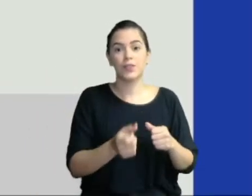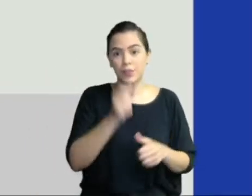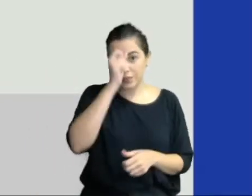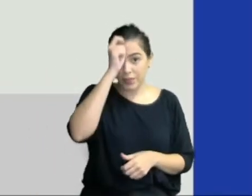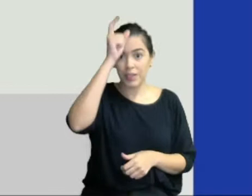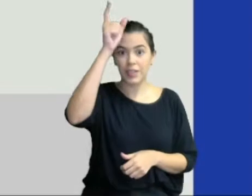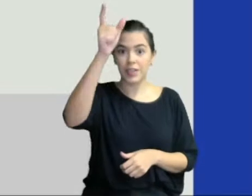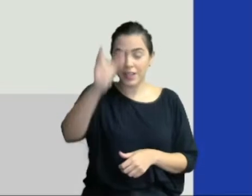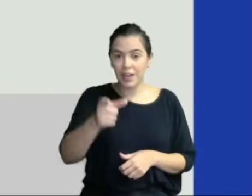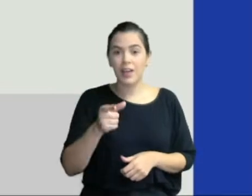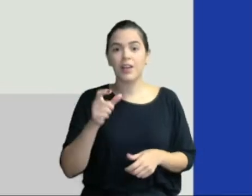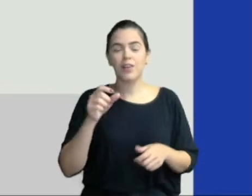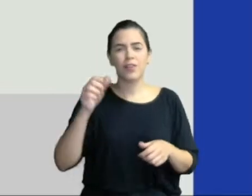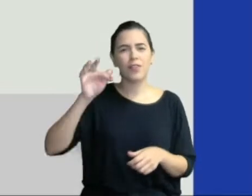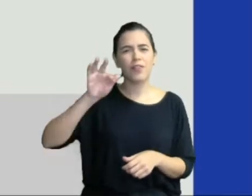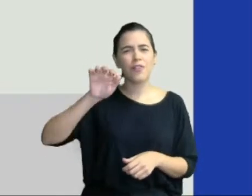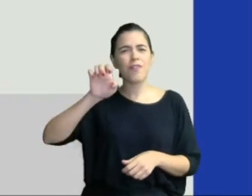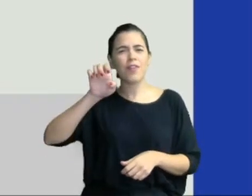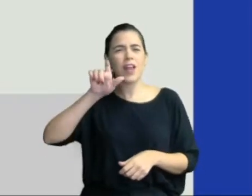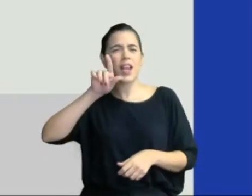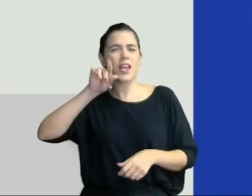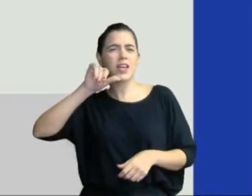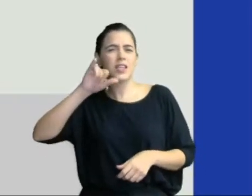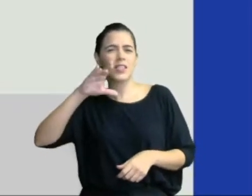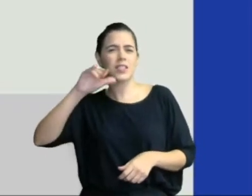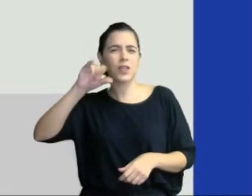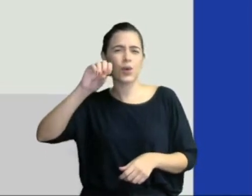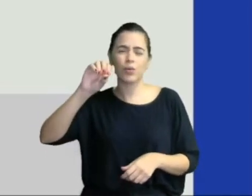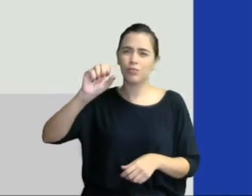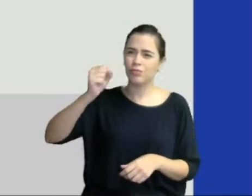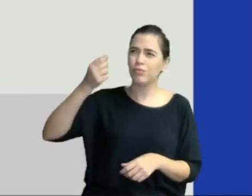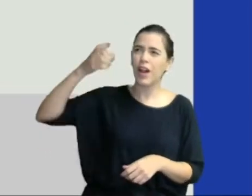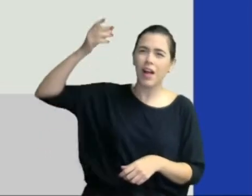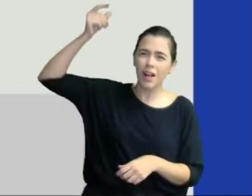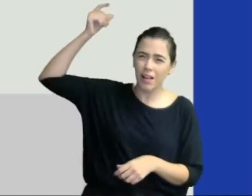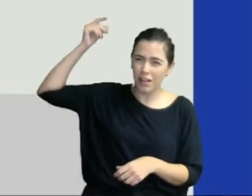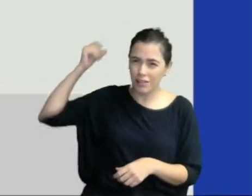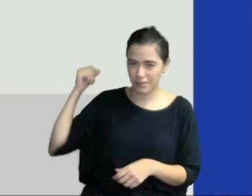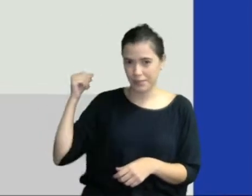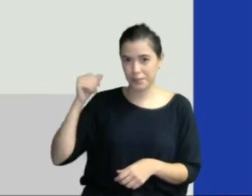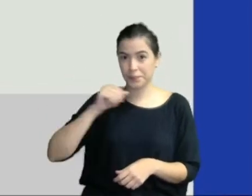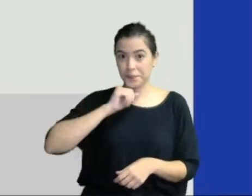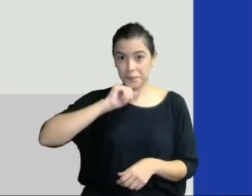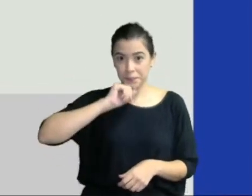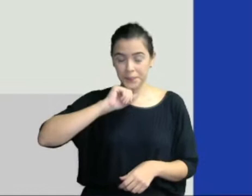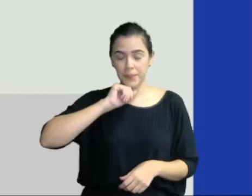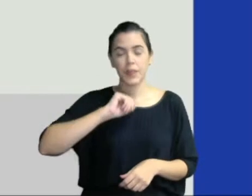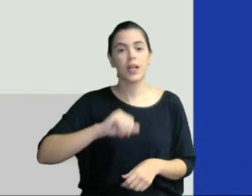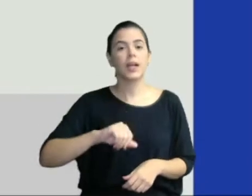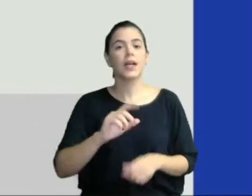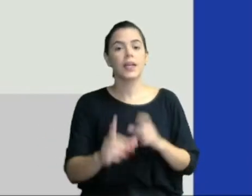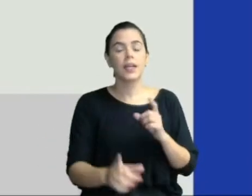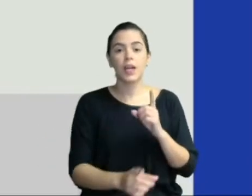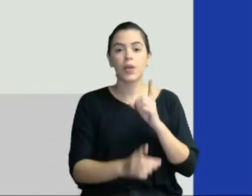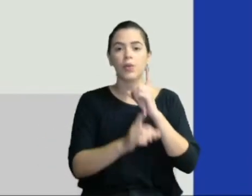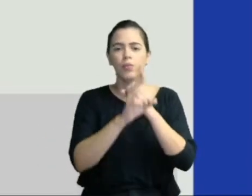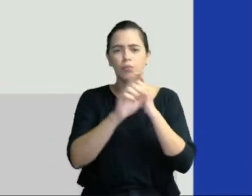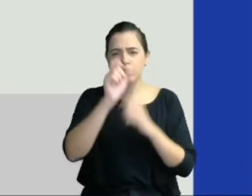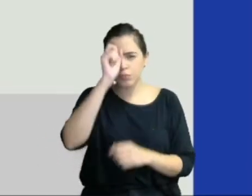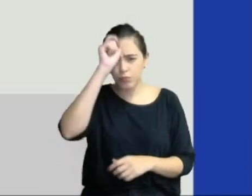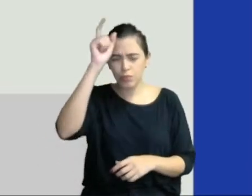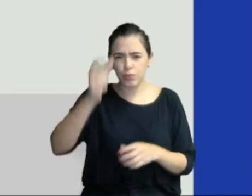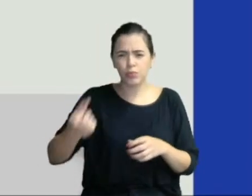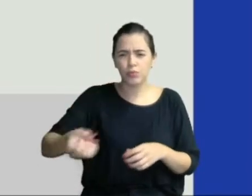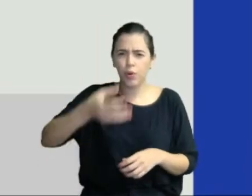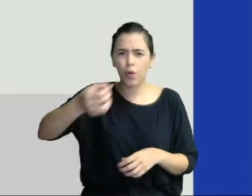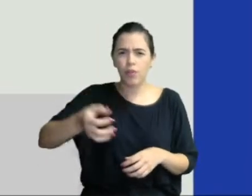pelos fenícios aí, ó, lá na antiguidade, tá bem? Então, o desenvolvimento das embarcações e as descobertas de novas técnicas de